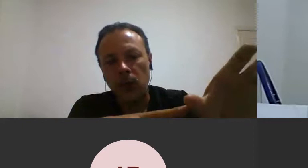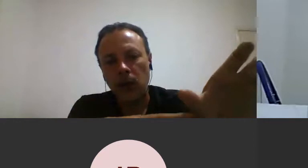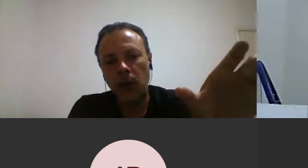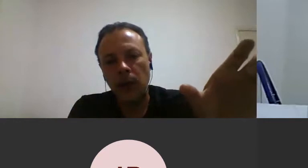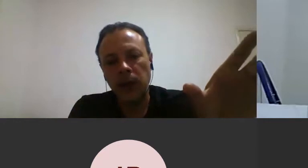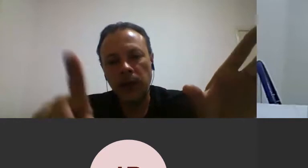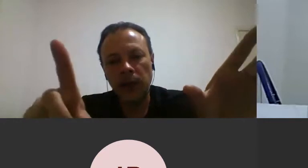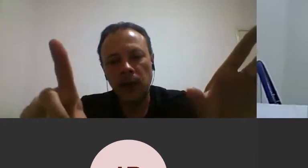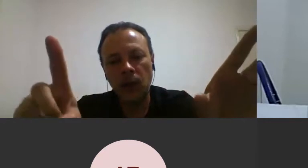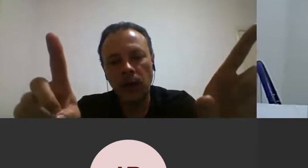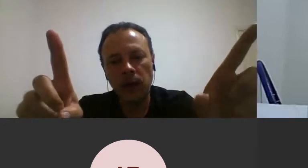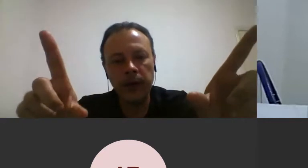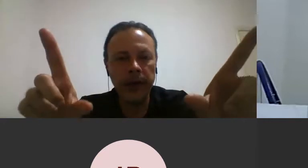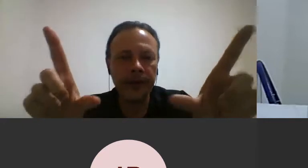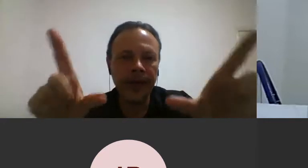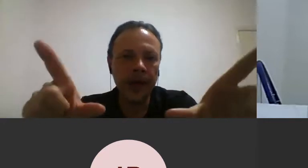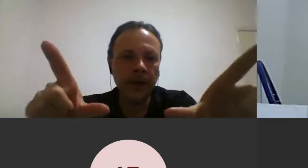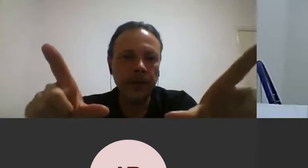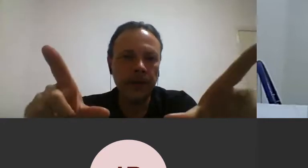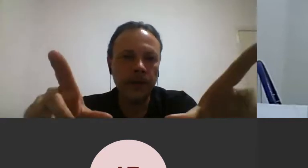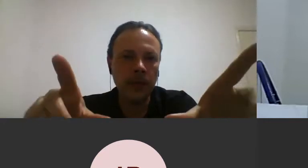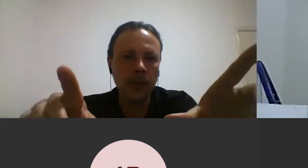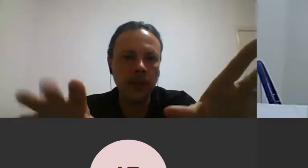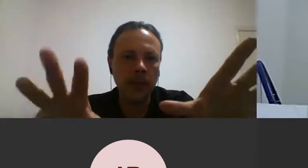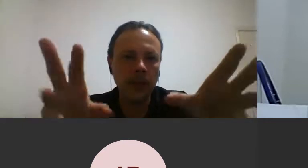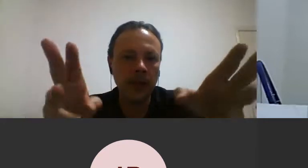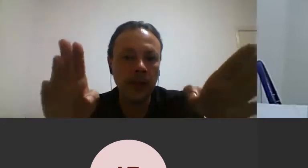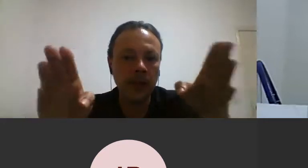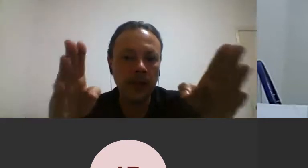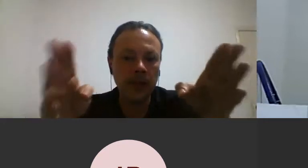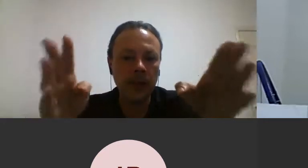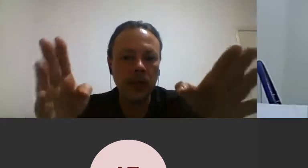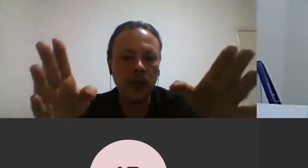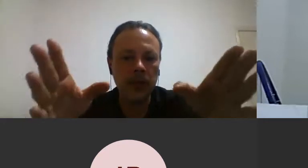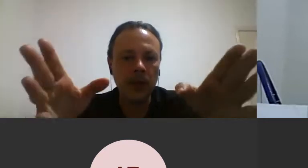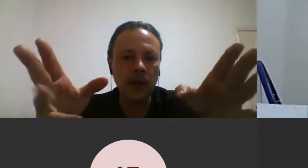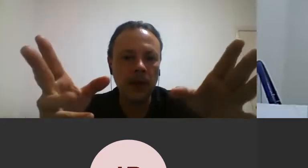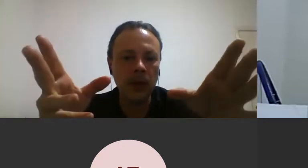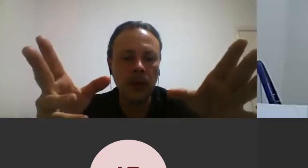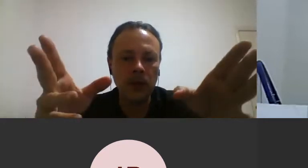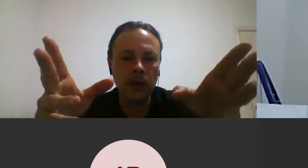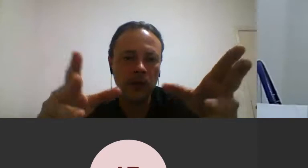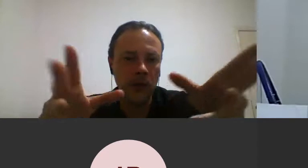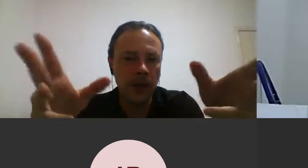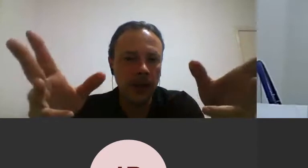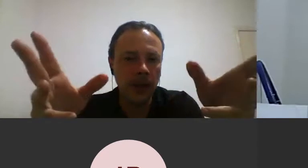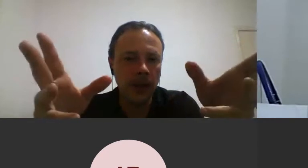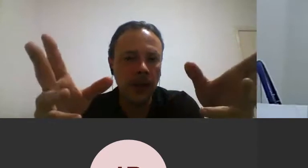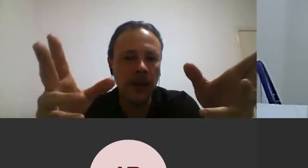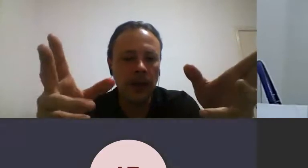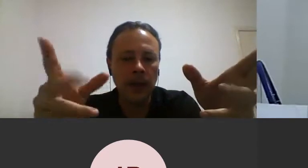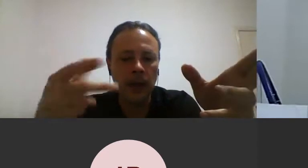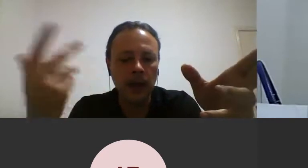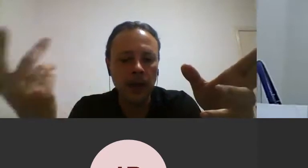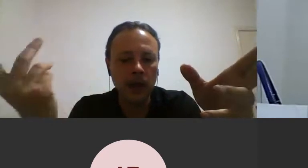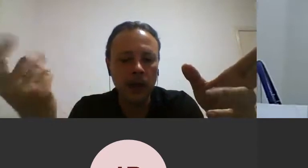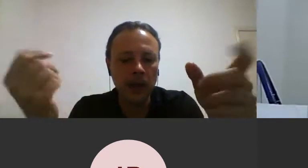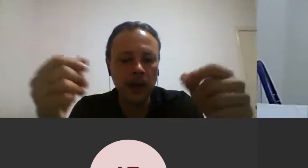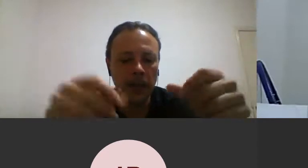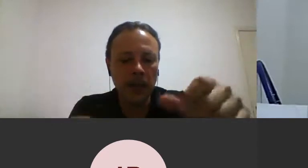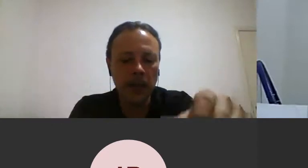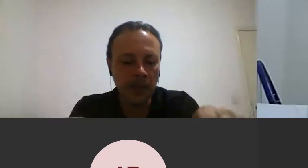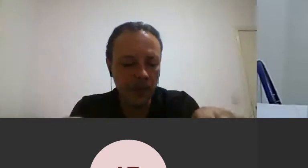relacionamentos, e ele já gera o código em SQL. E a gente vê a programação acontecendo ali na prática, e